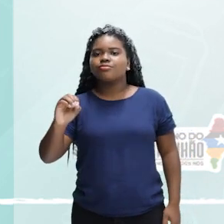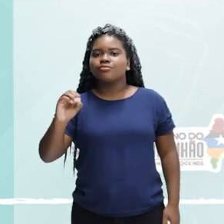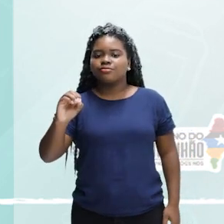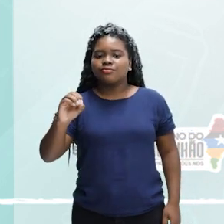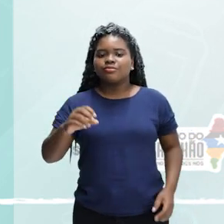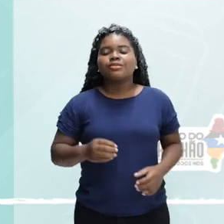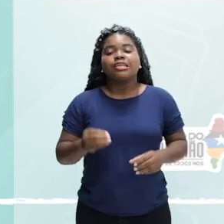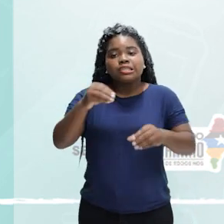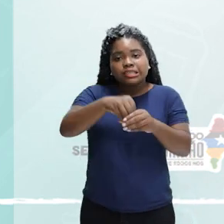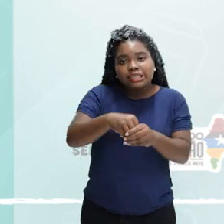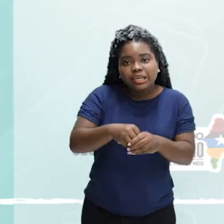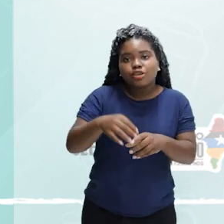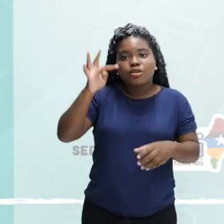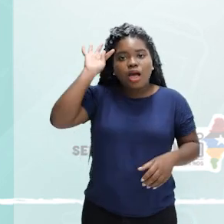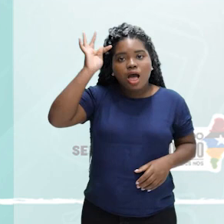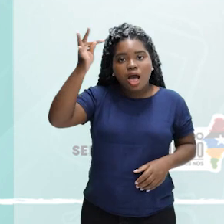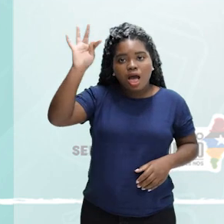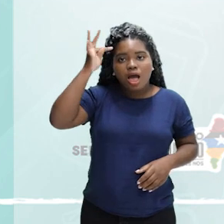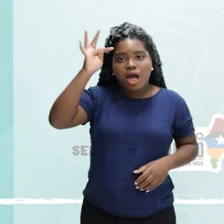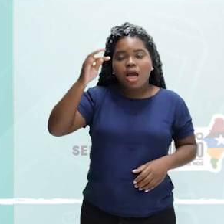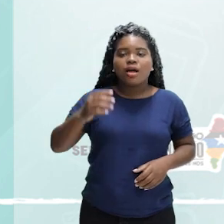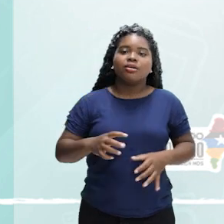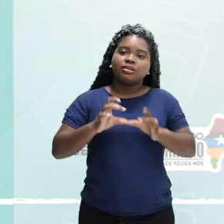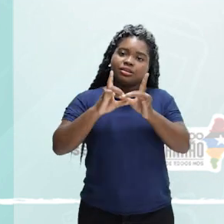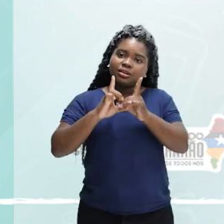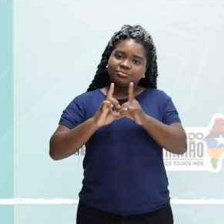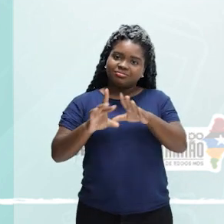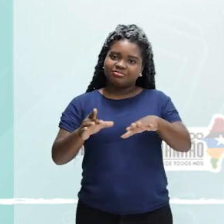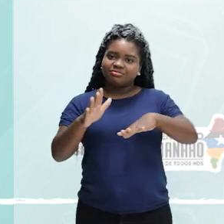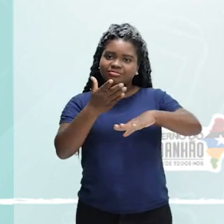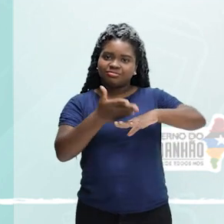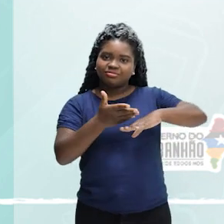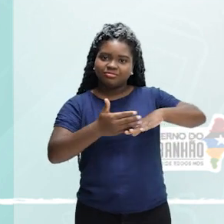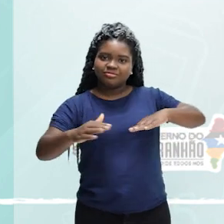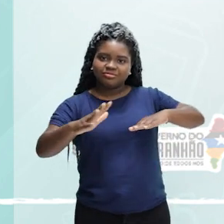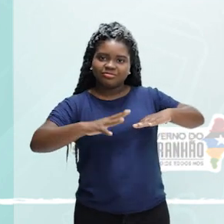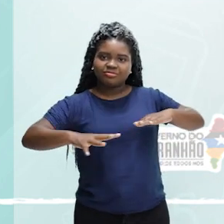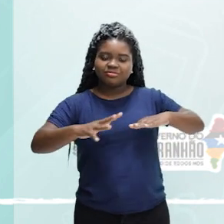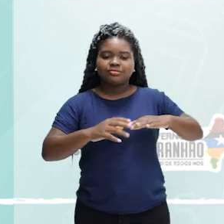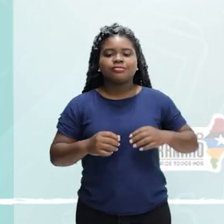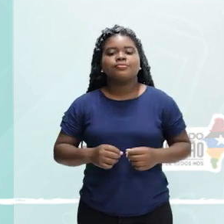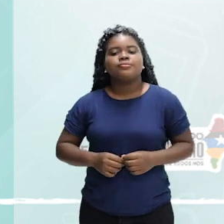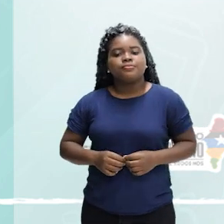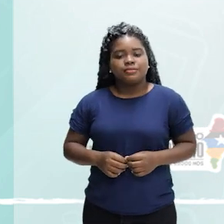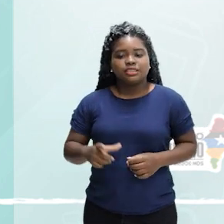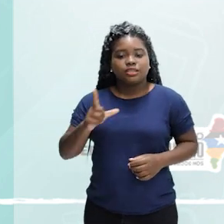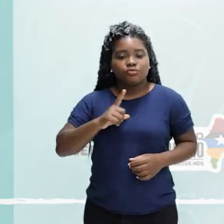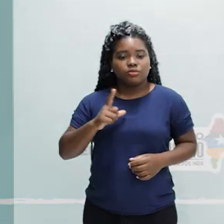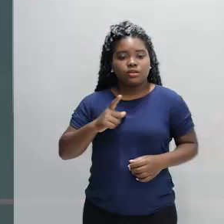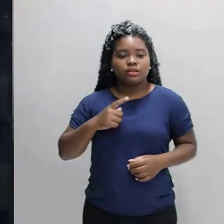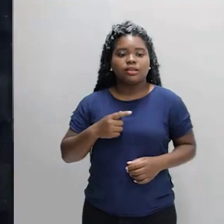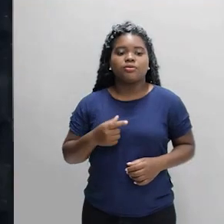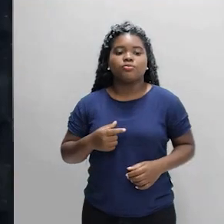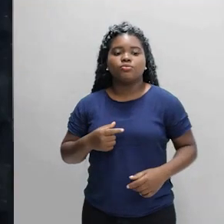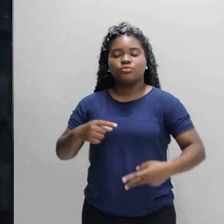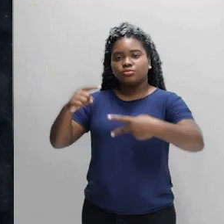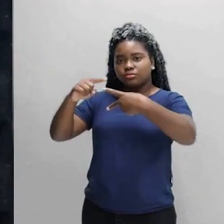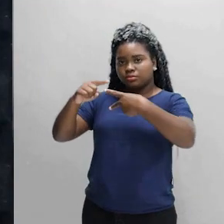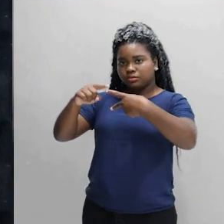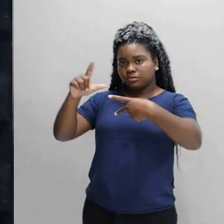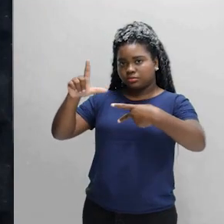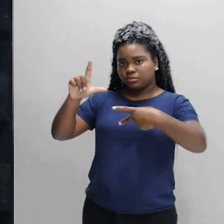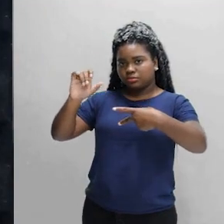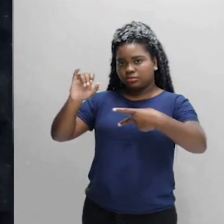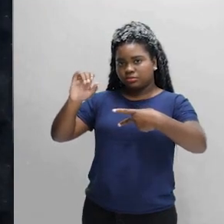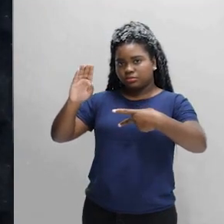da teoria democrática contemporânea. O liberalismo tem como características principais, primeiro, a ideia de que o poder do